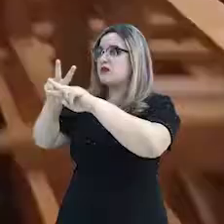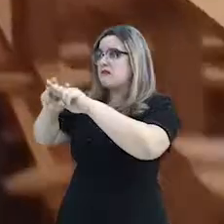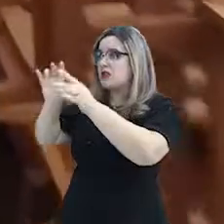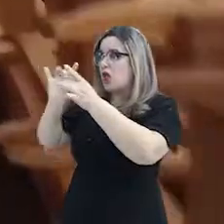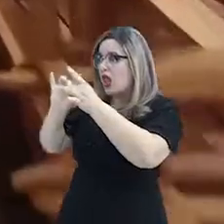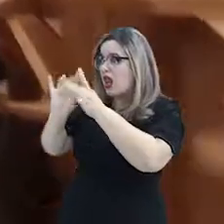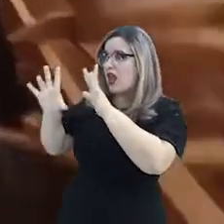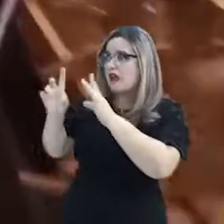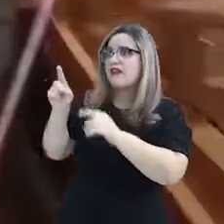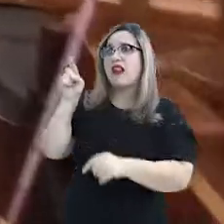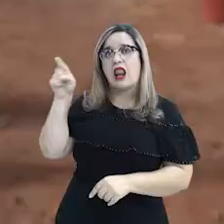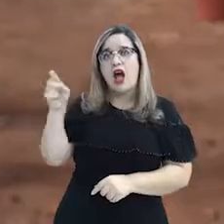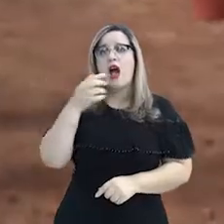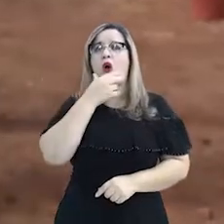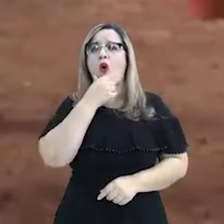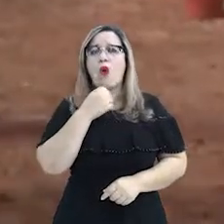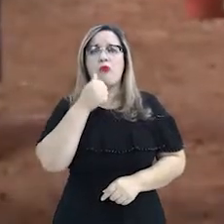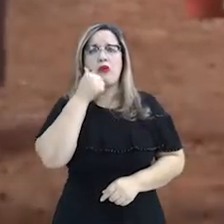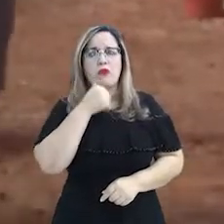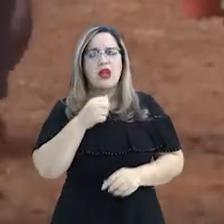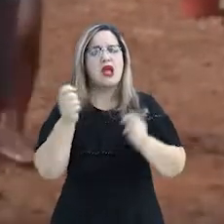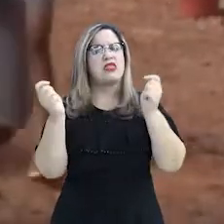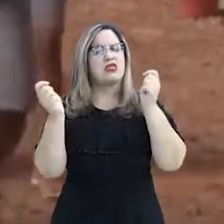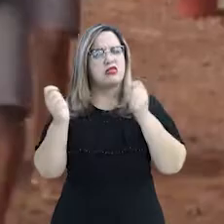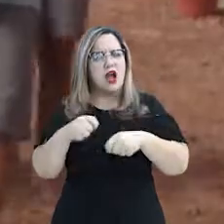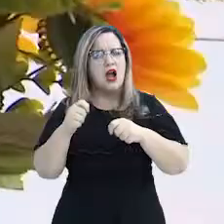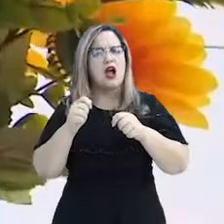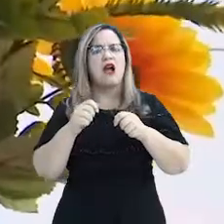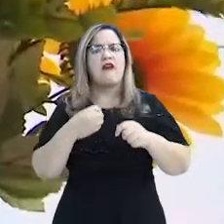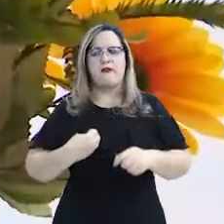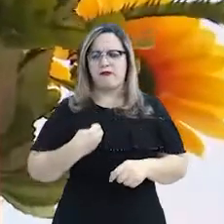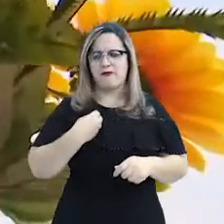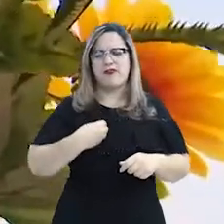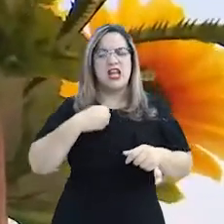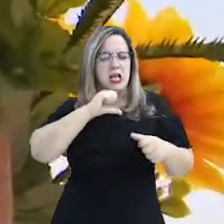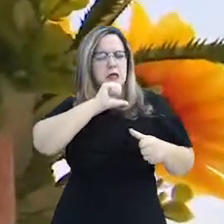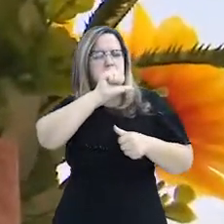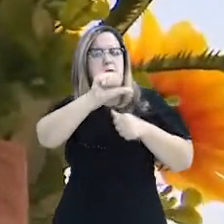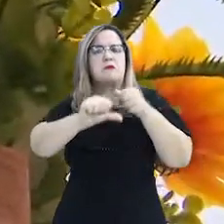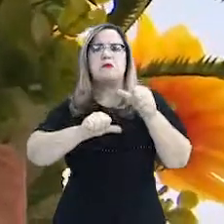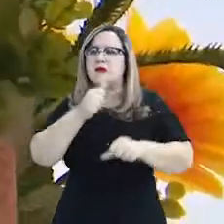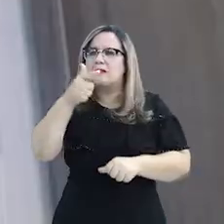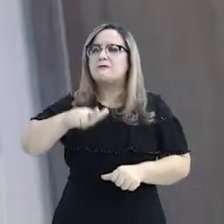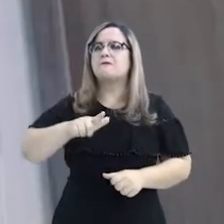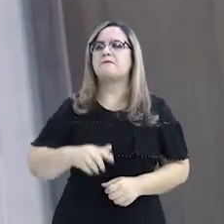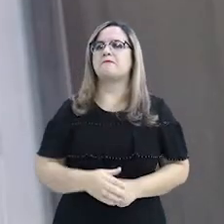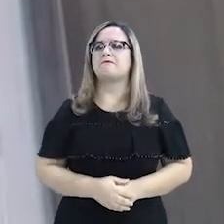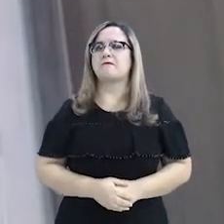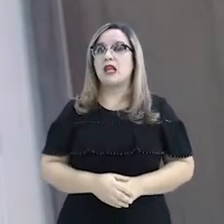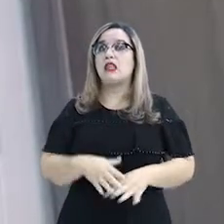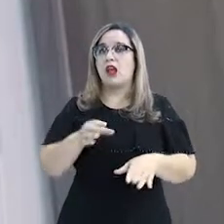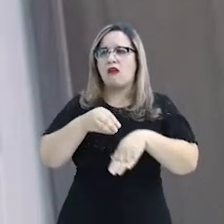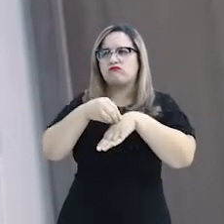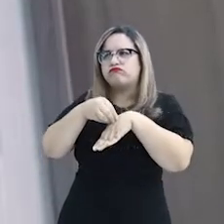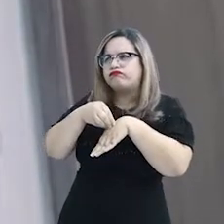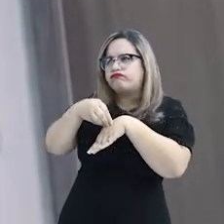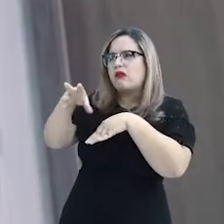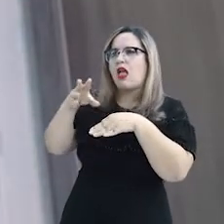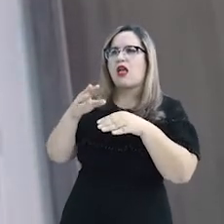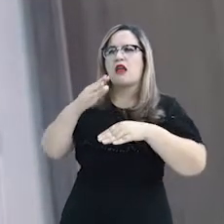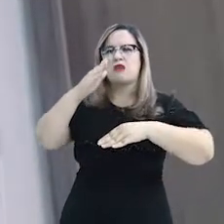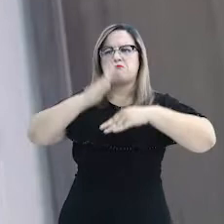prisão, estes homens e mulheres possam reconstruir suas vidas. Além de levar a